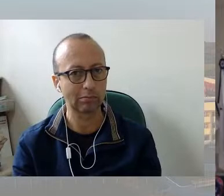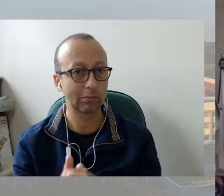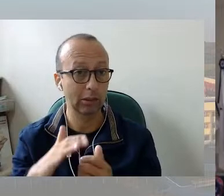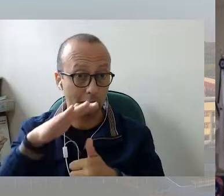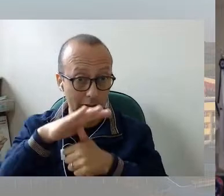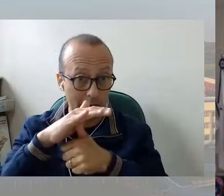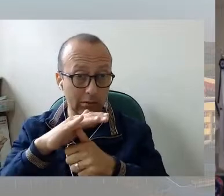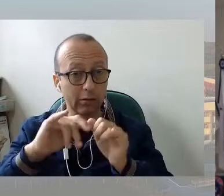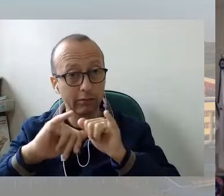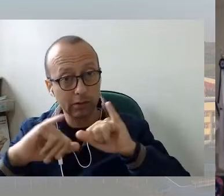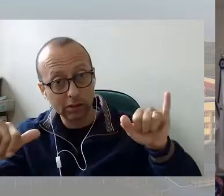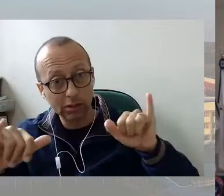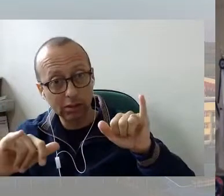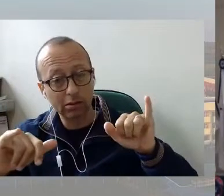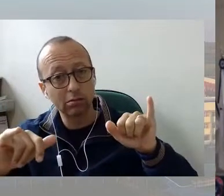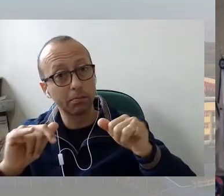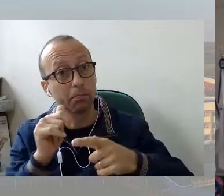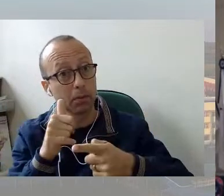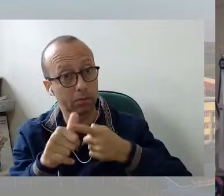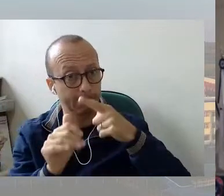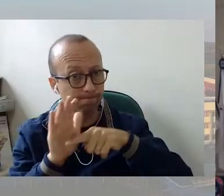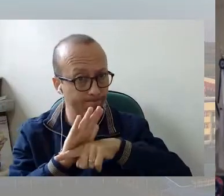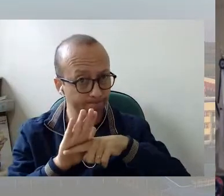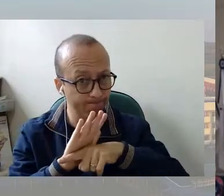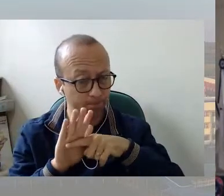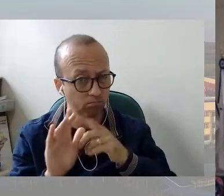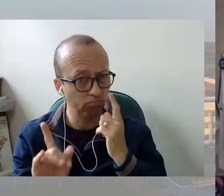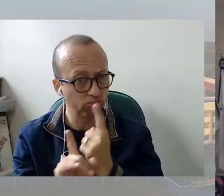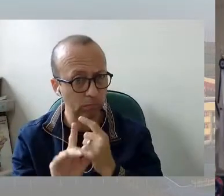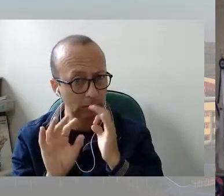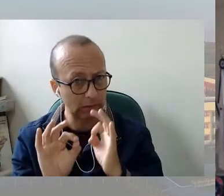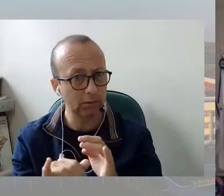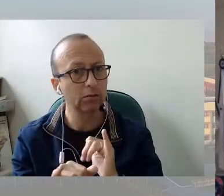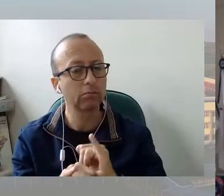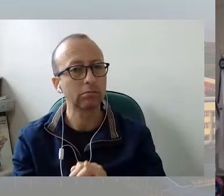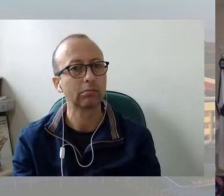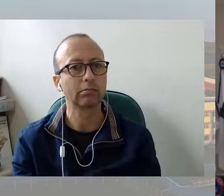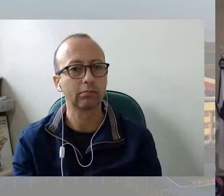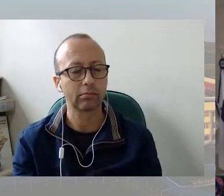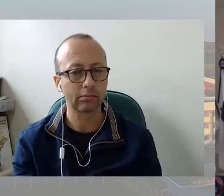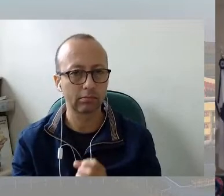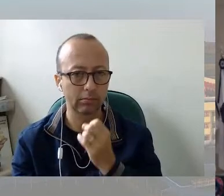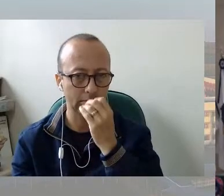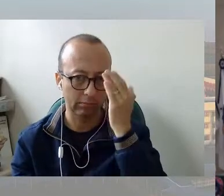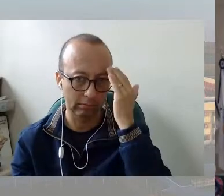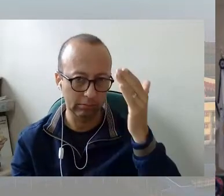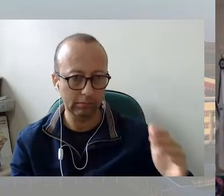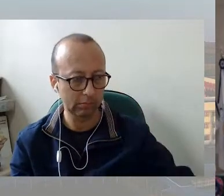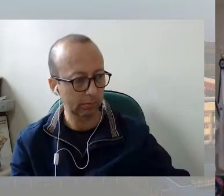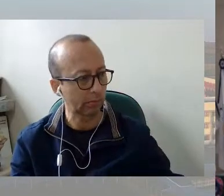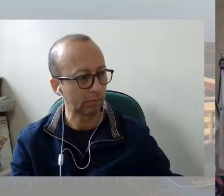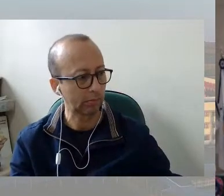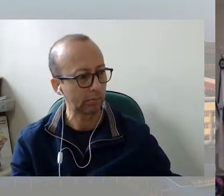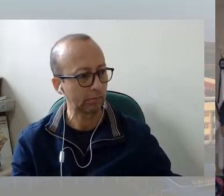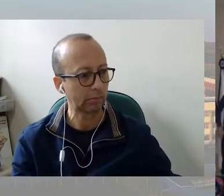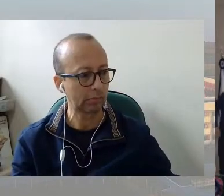seja tomado esse cuidado e as versões ou os fatos sejam verificados. Obrigado. Obrigado, doutor Ciro. Frank?